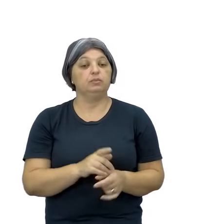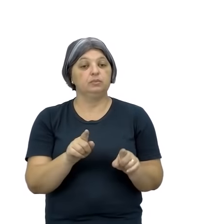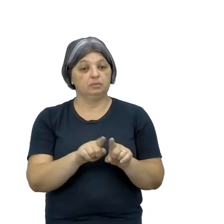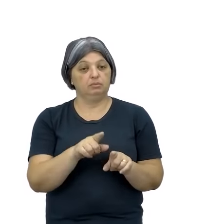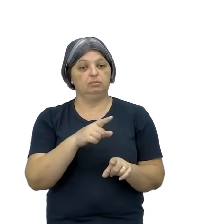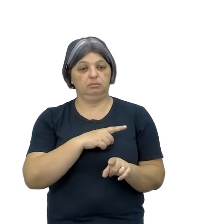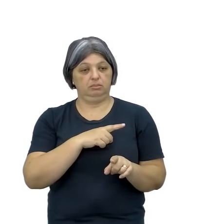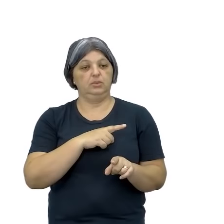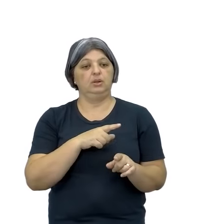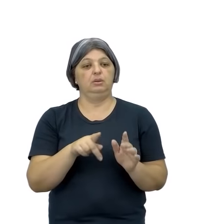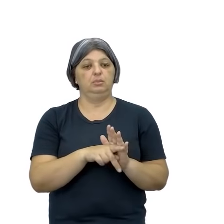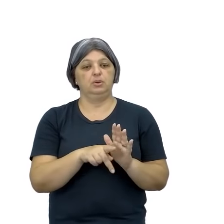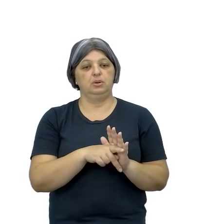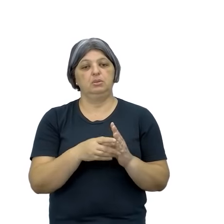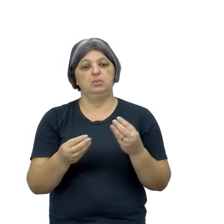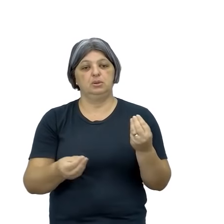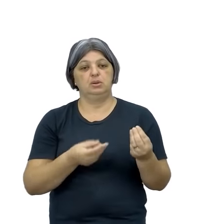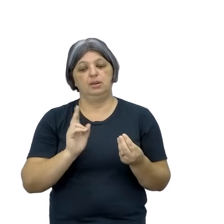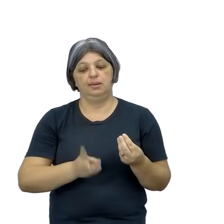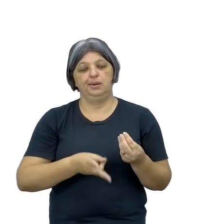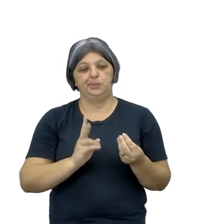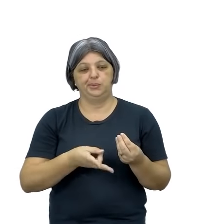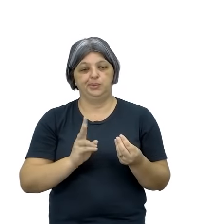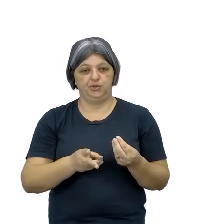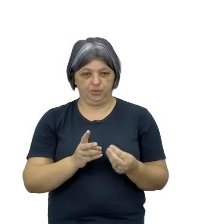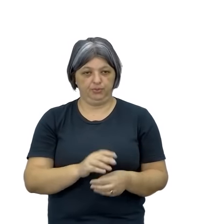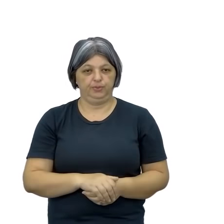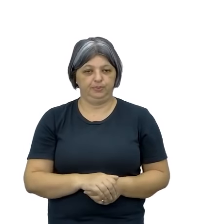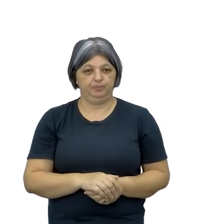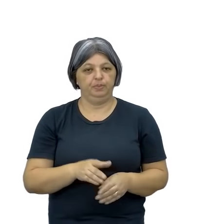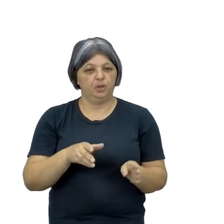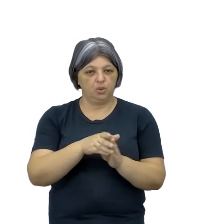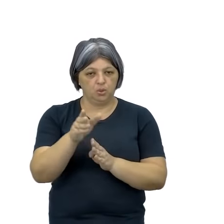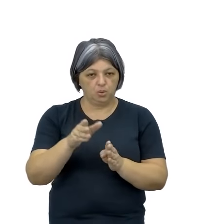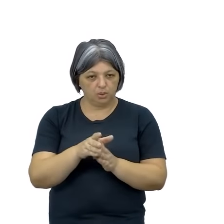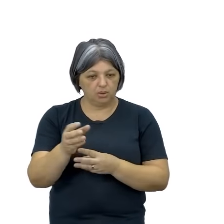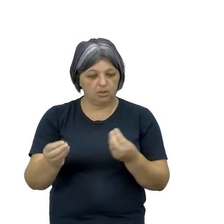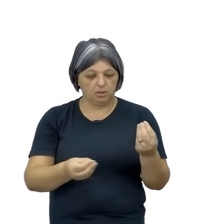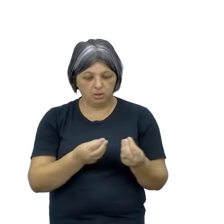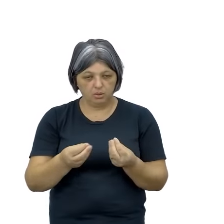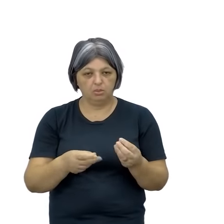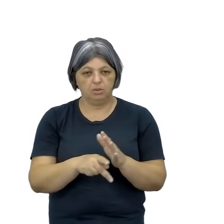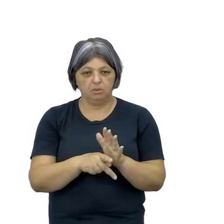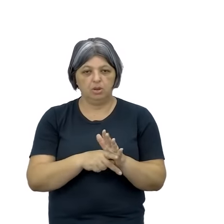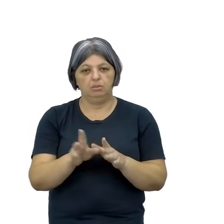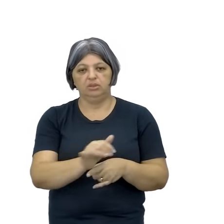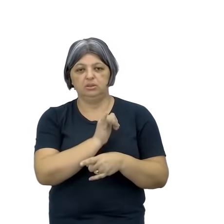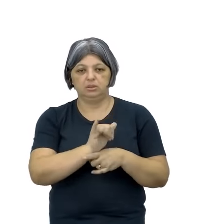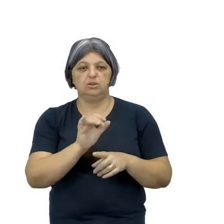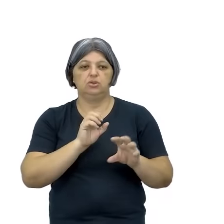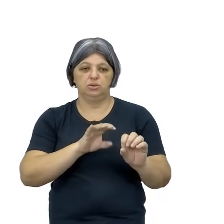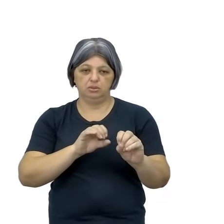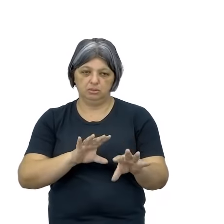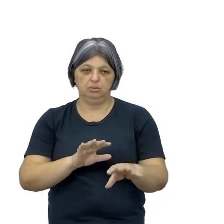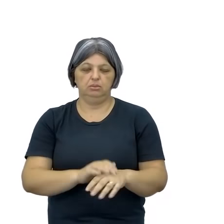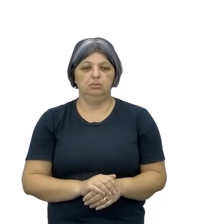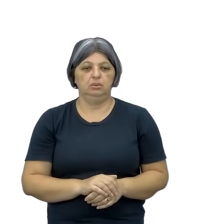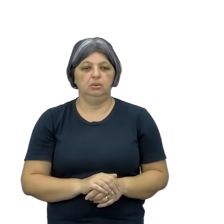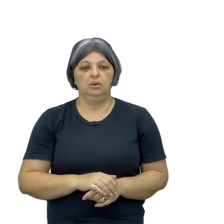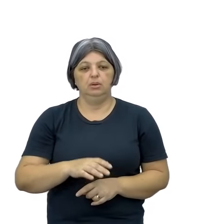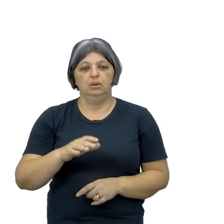a formativa, que ela é contínua, ela orienta o percurso educativo, ensina a aprender e a